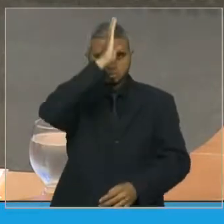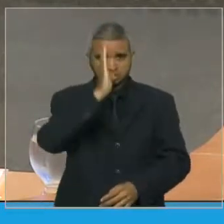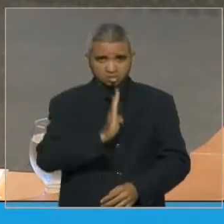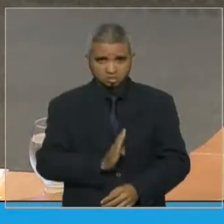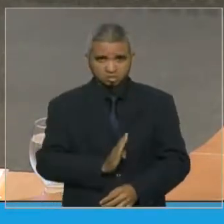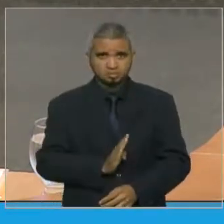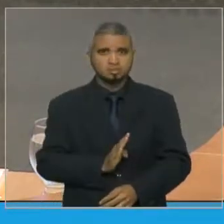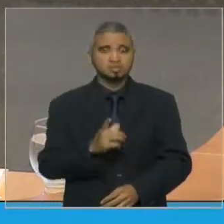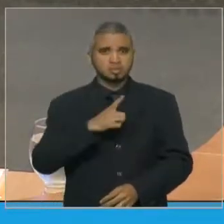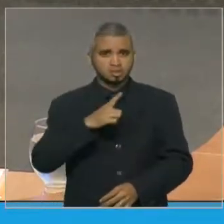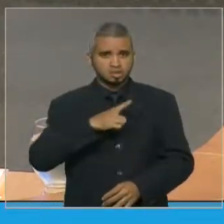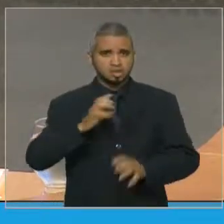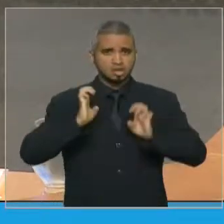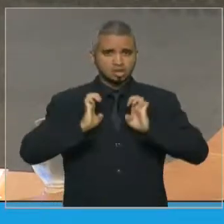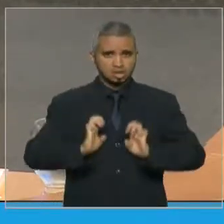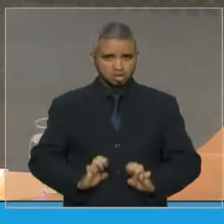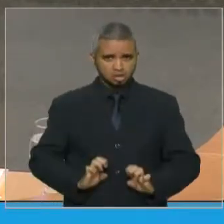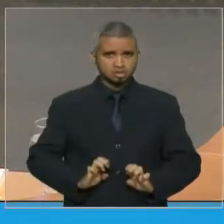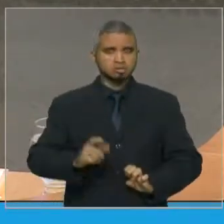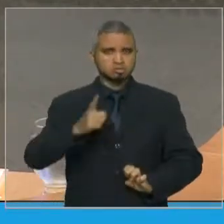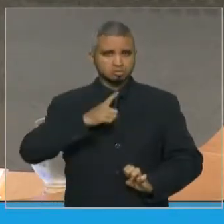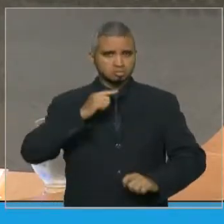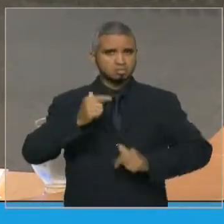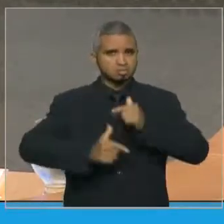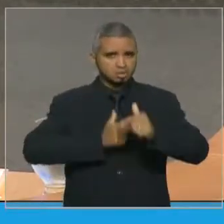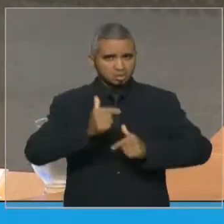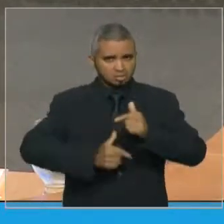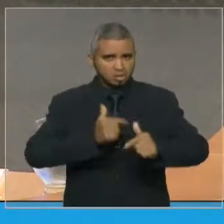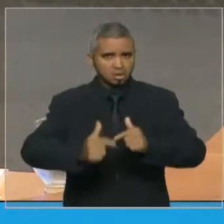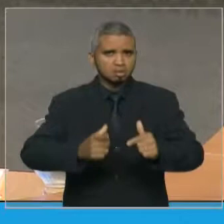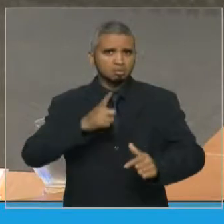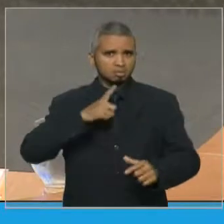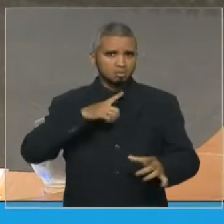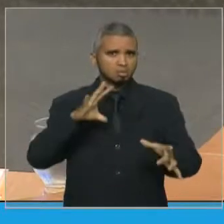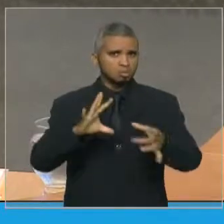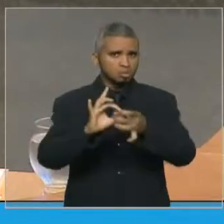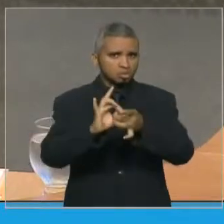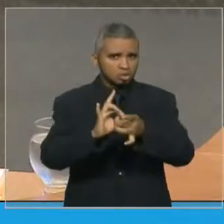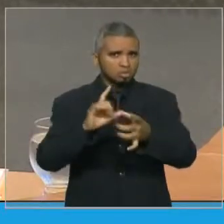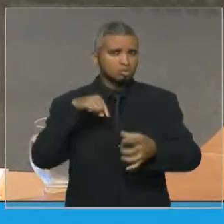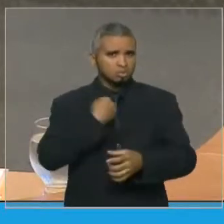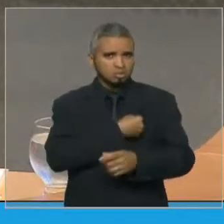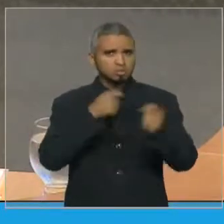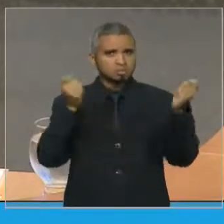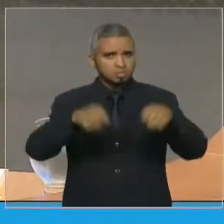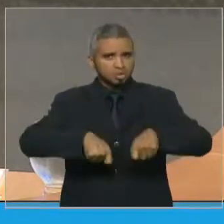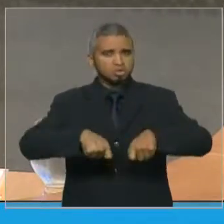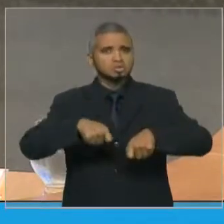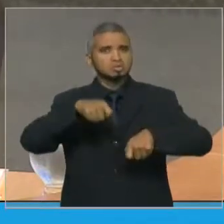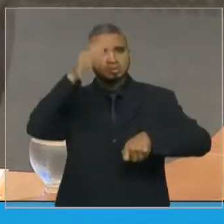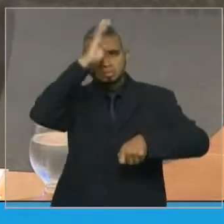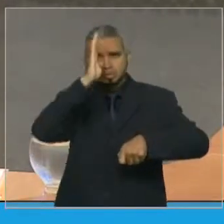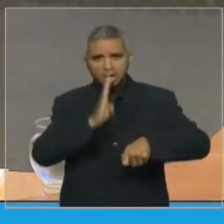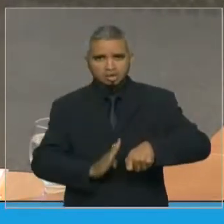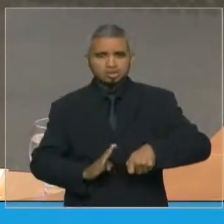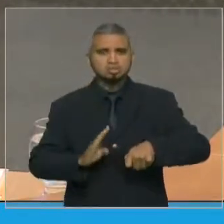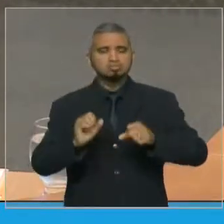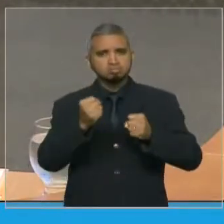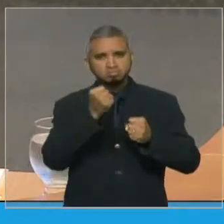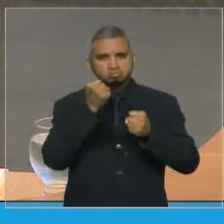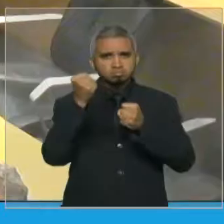união, solidariedade, poderemos transformar a nossa pátria em uma grande nação. Obrigado.